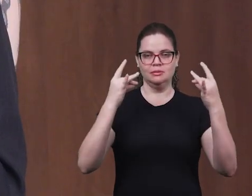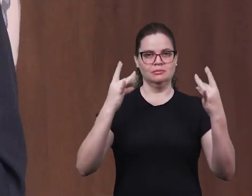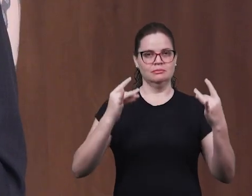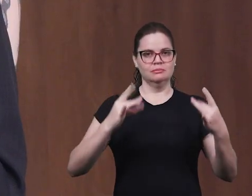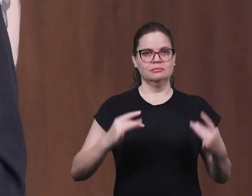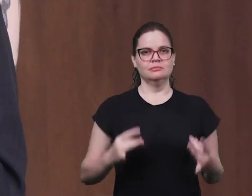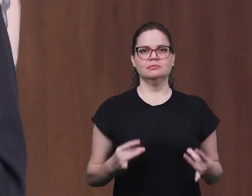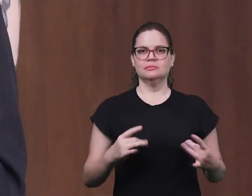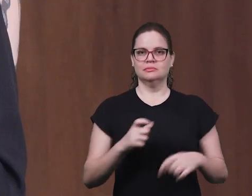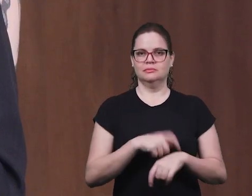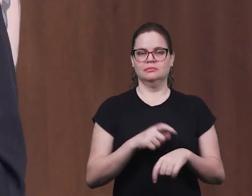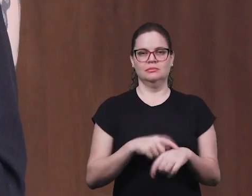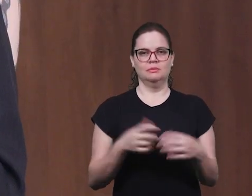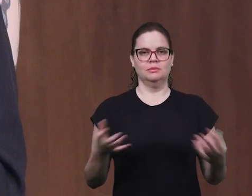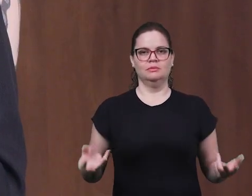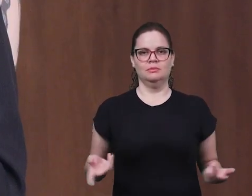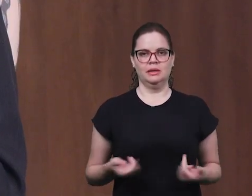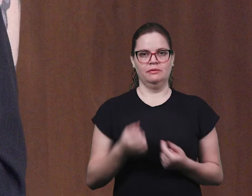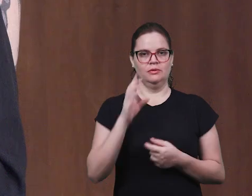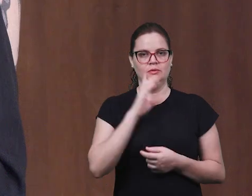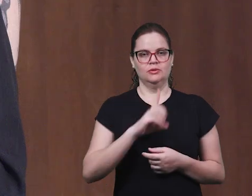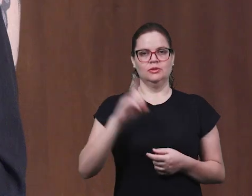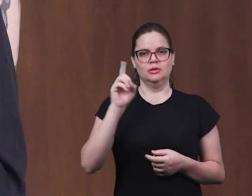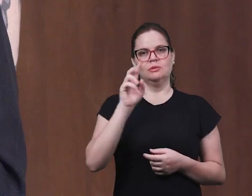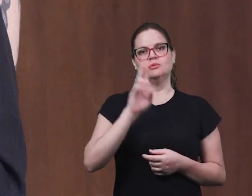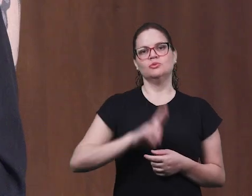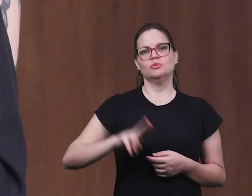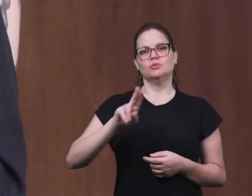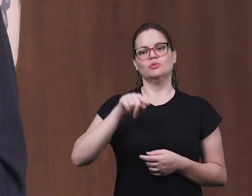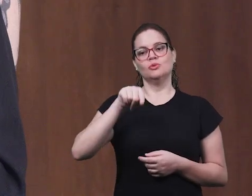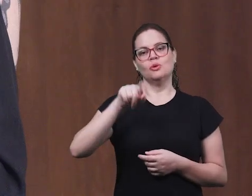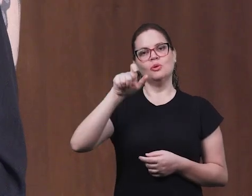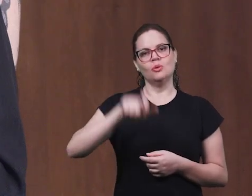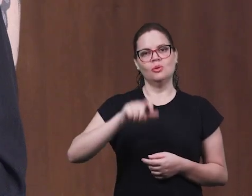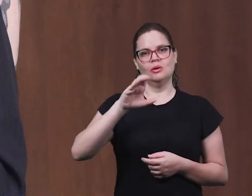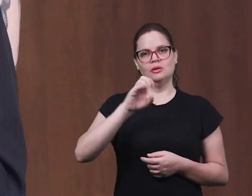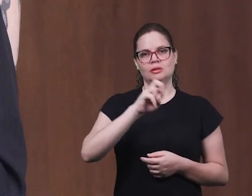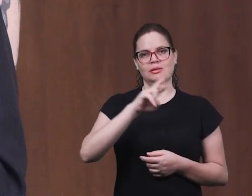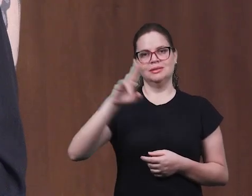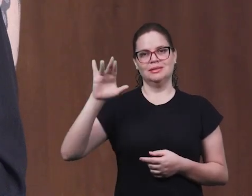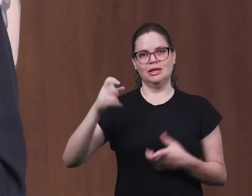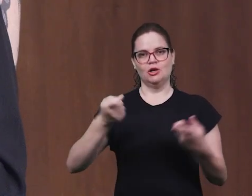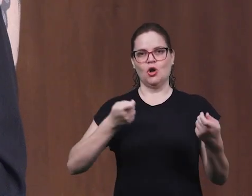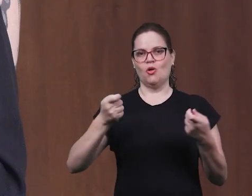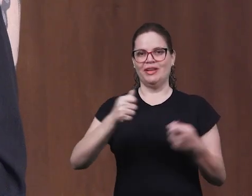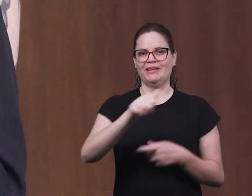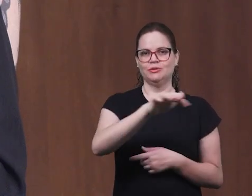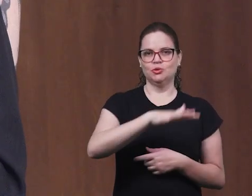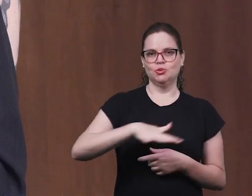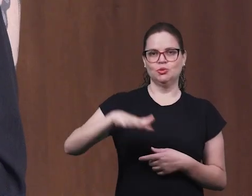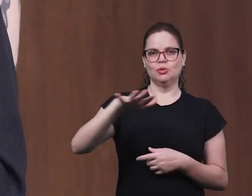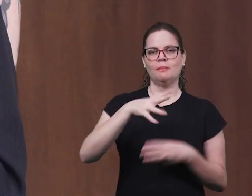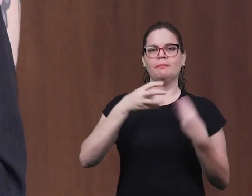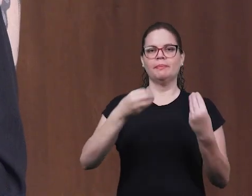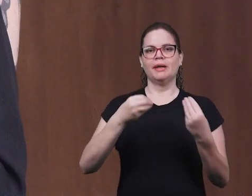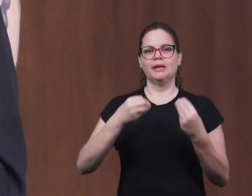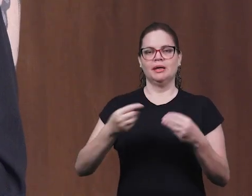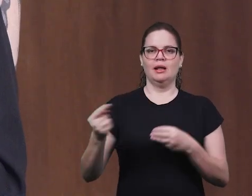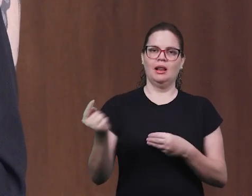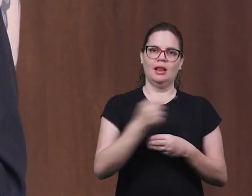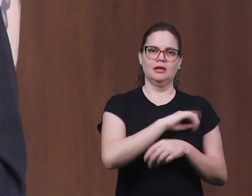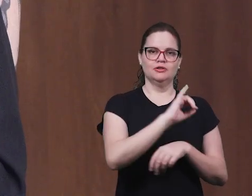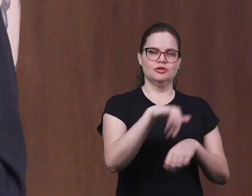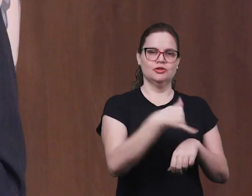profundamente desse momento maravilhoso que Deus usou, um rei universal, para fazer com que abrir as portas para que